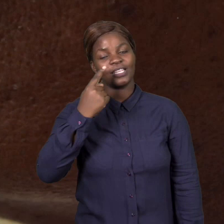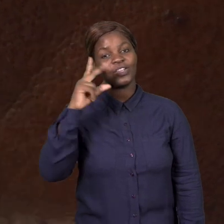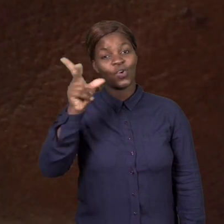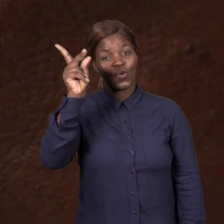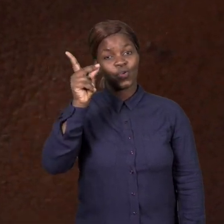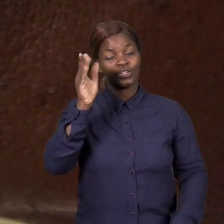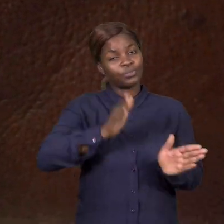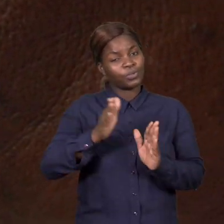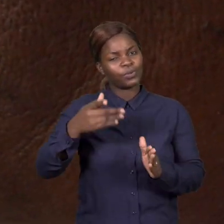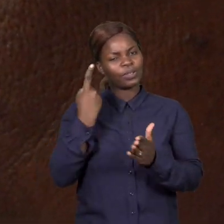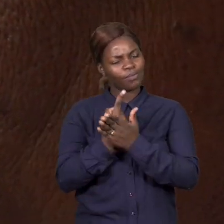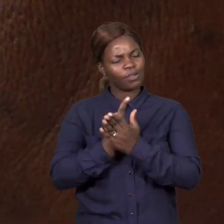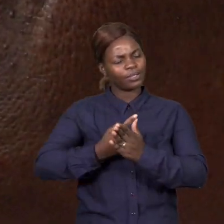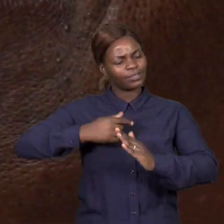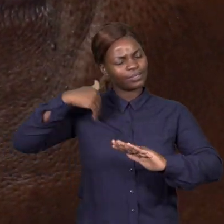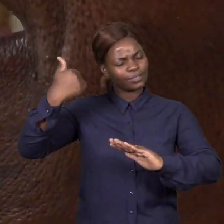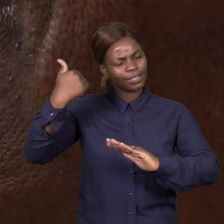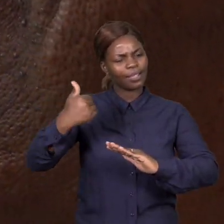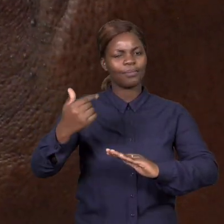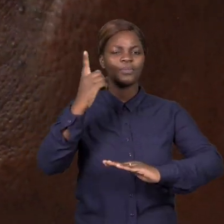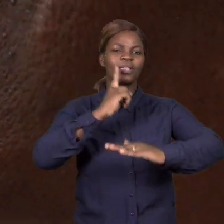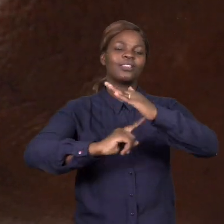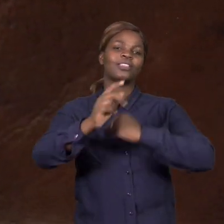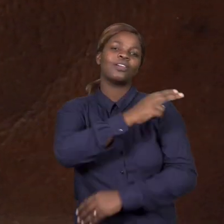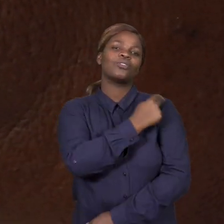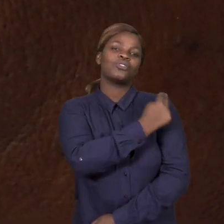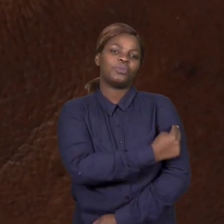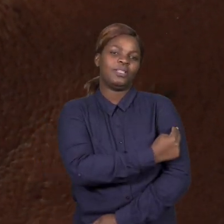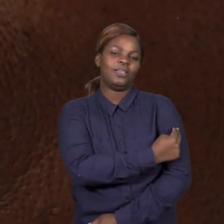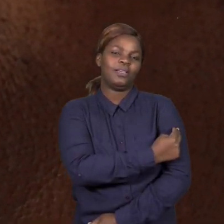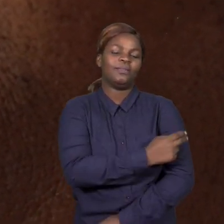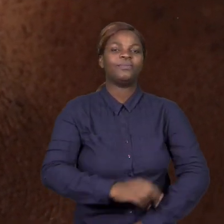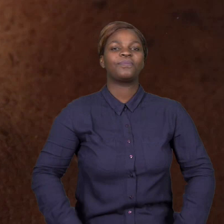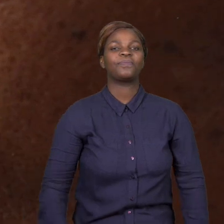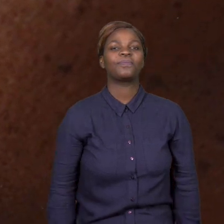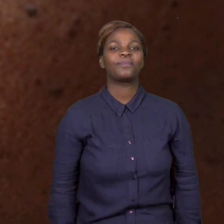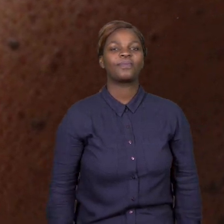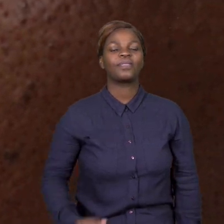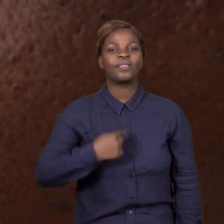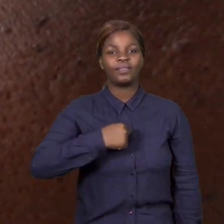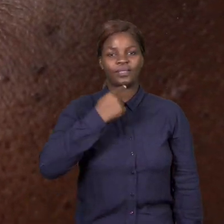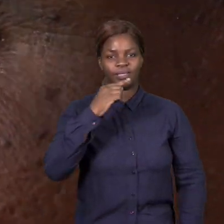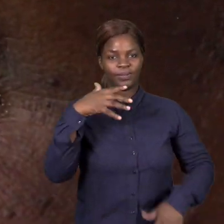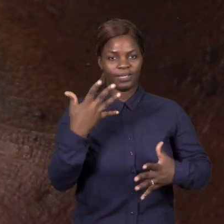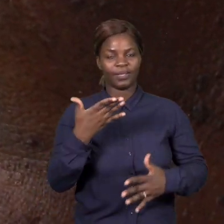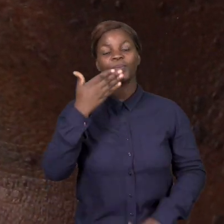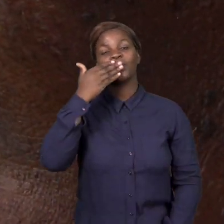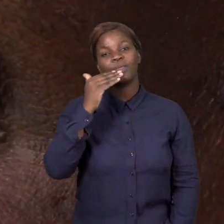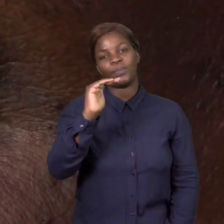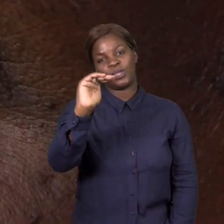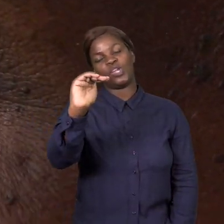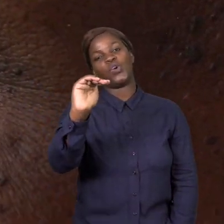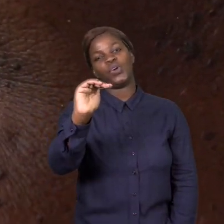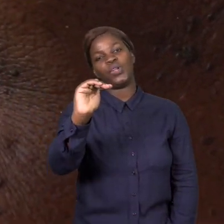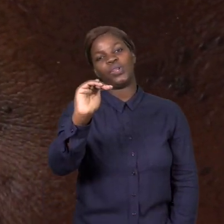outros pacientes a não hesitarem em procurar ajuda odontológica. Eu aconselho as pessoas